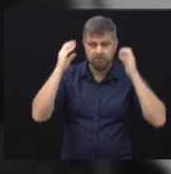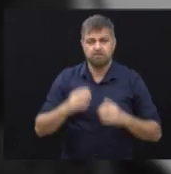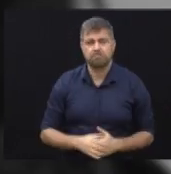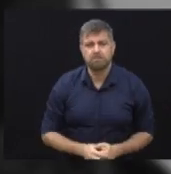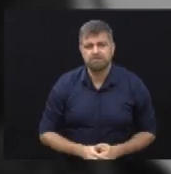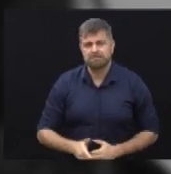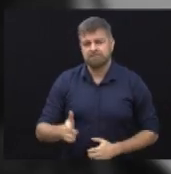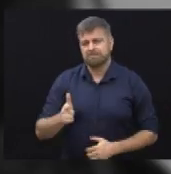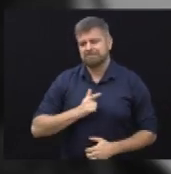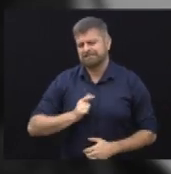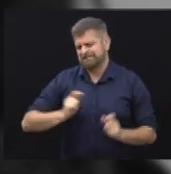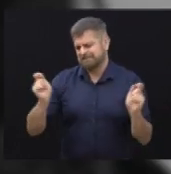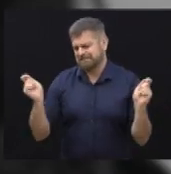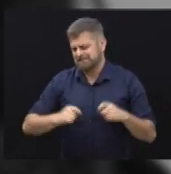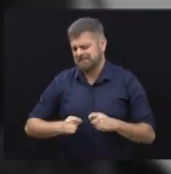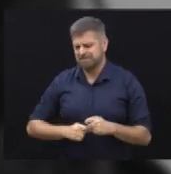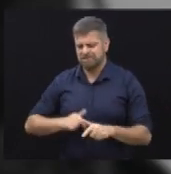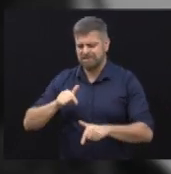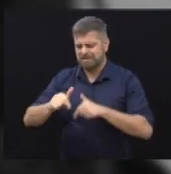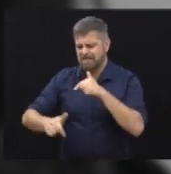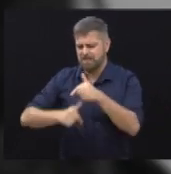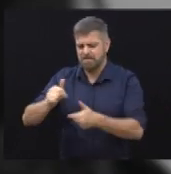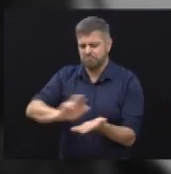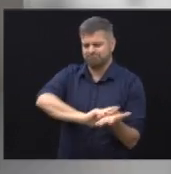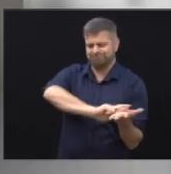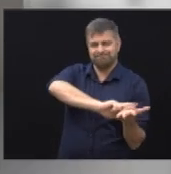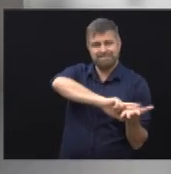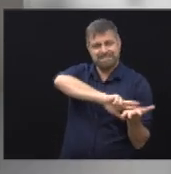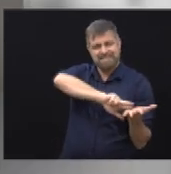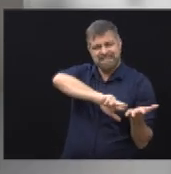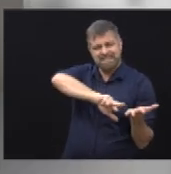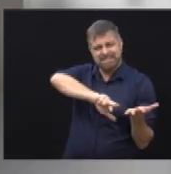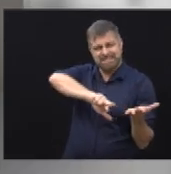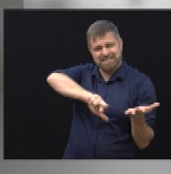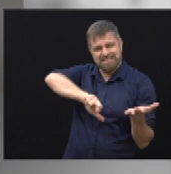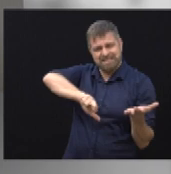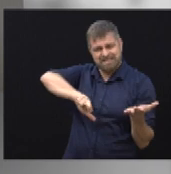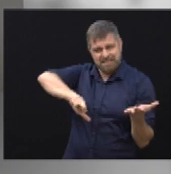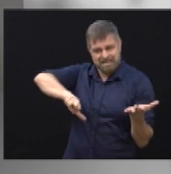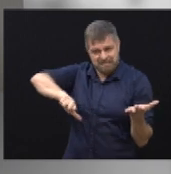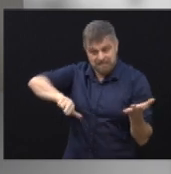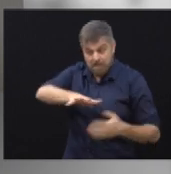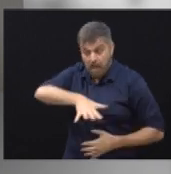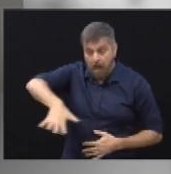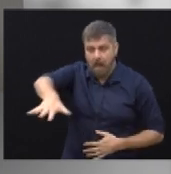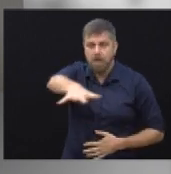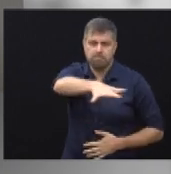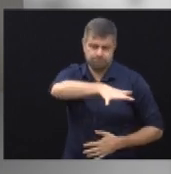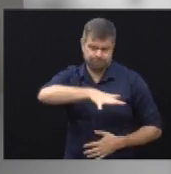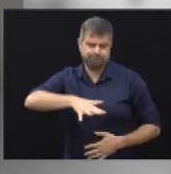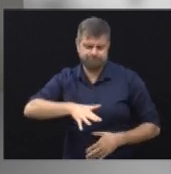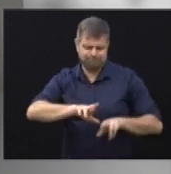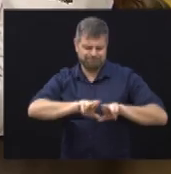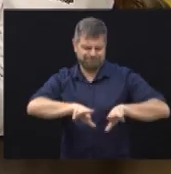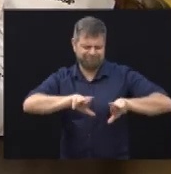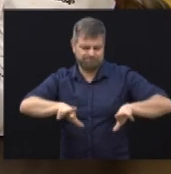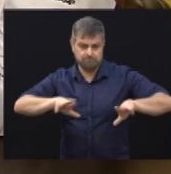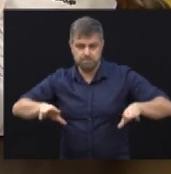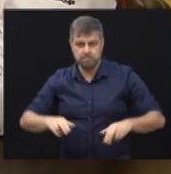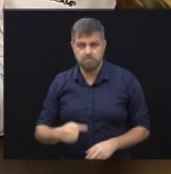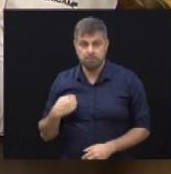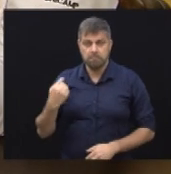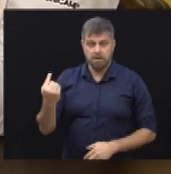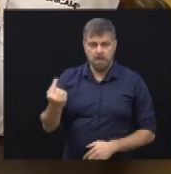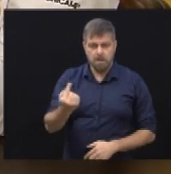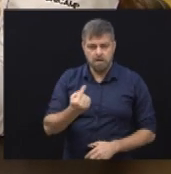uma área muito ampla, tem várias áreas que compreendem a fonoaudiologia e